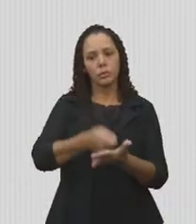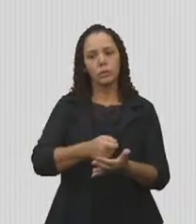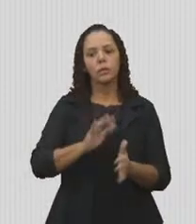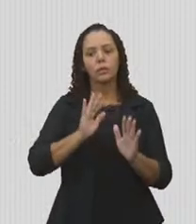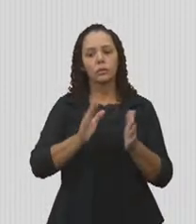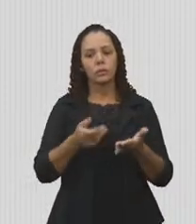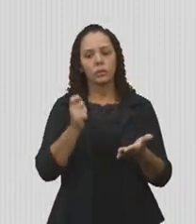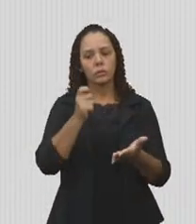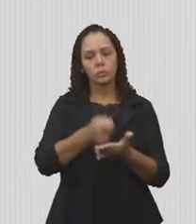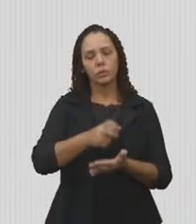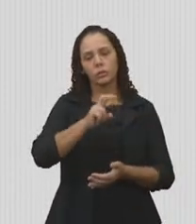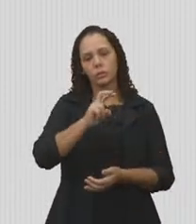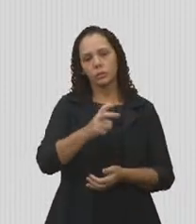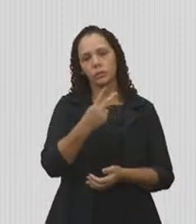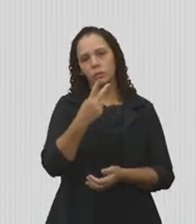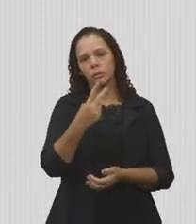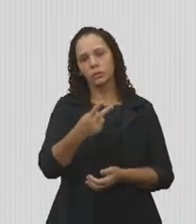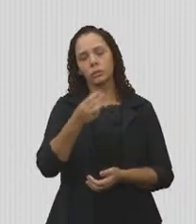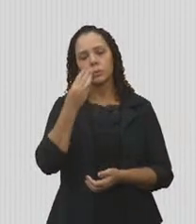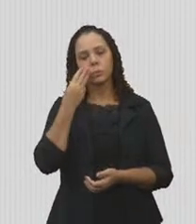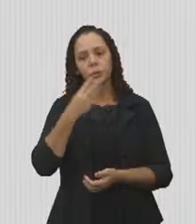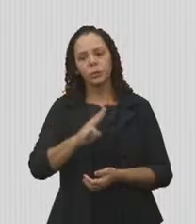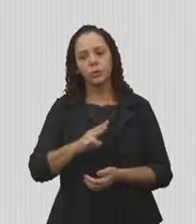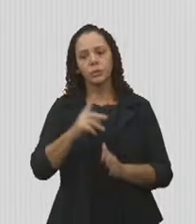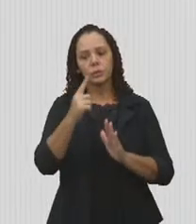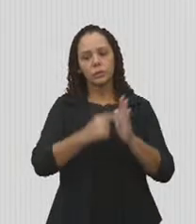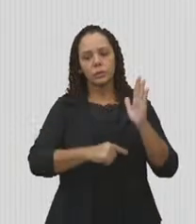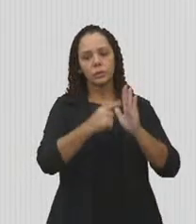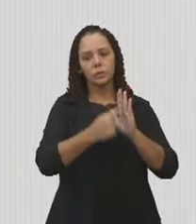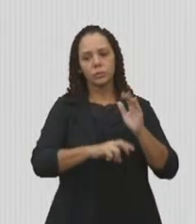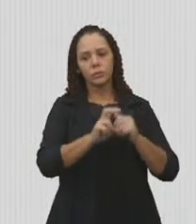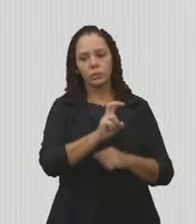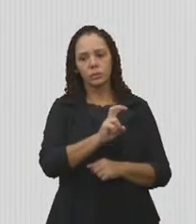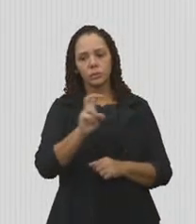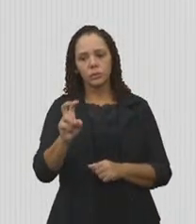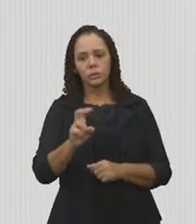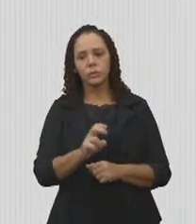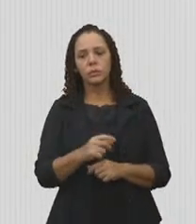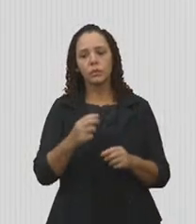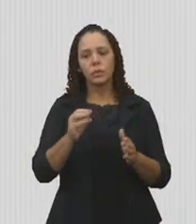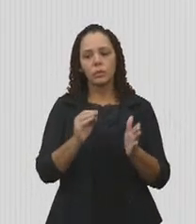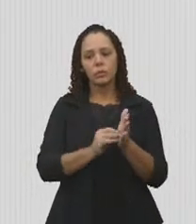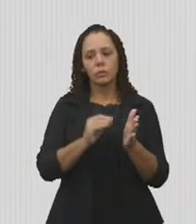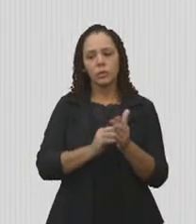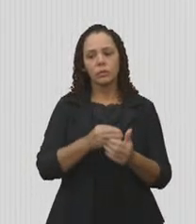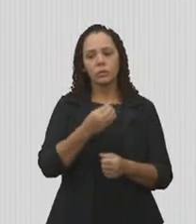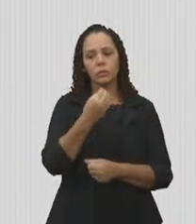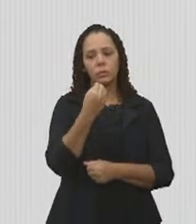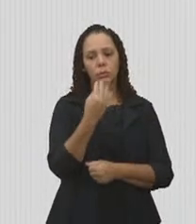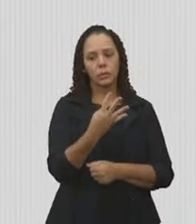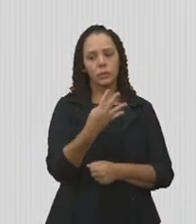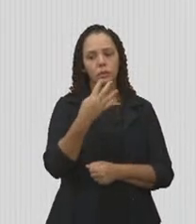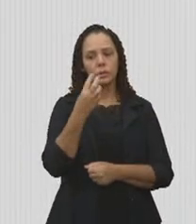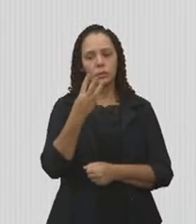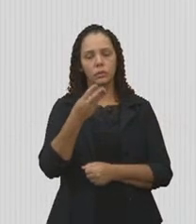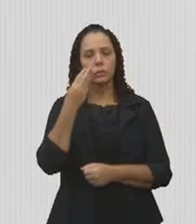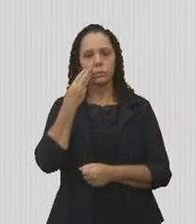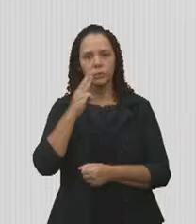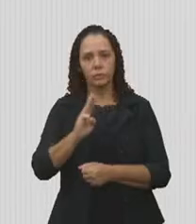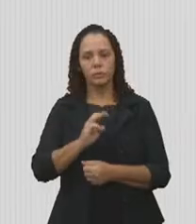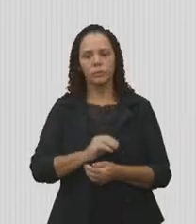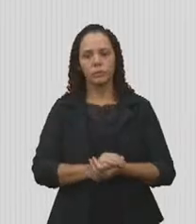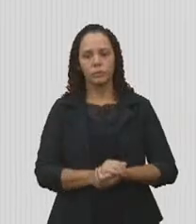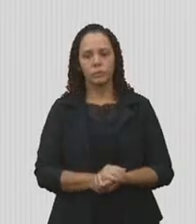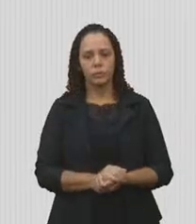cancelamos 35, que entraram em renegociações, e temos um saldo ainda a pagar de 43 milhões. Pode passar, por